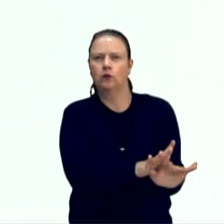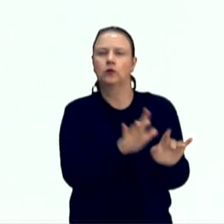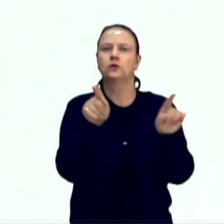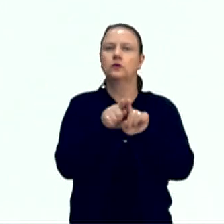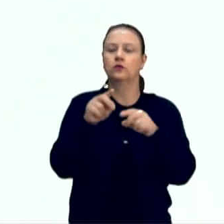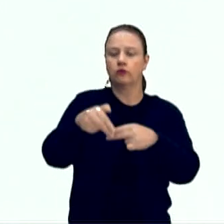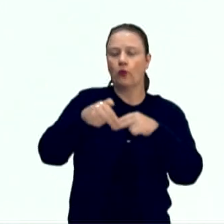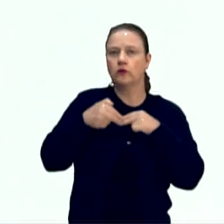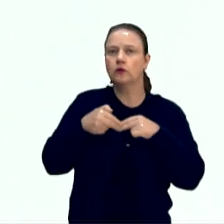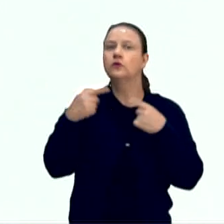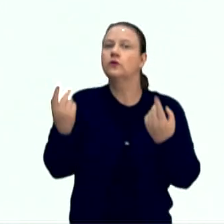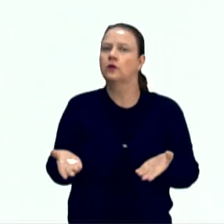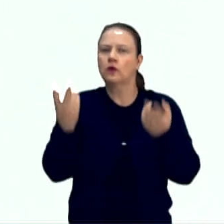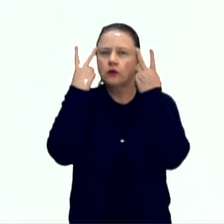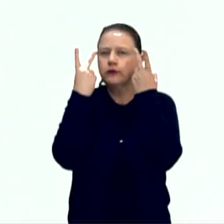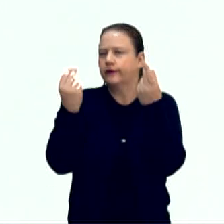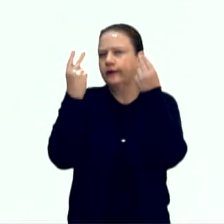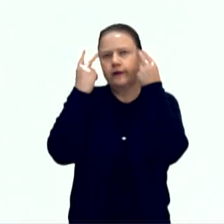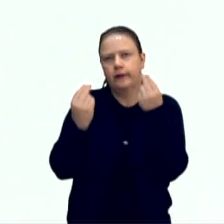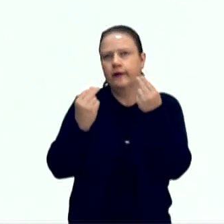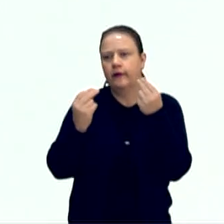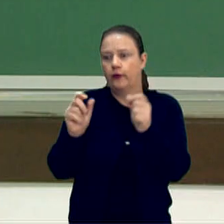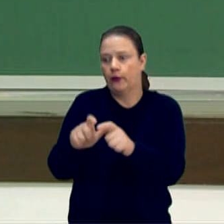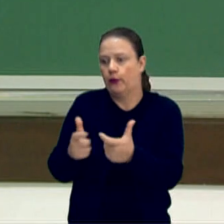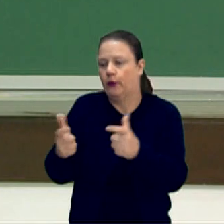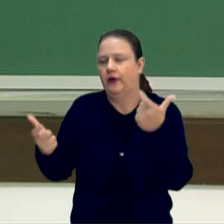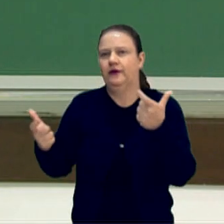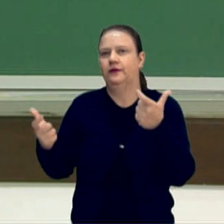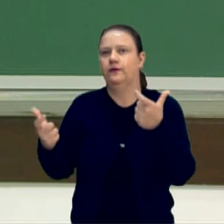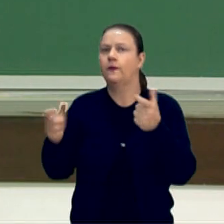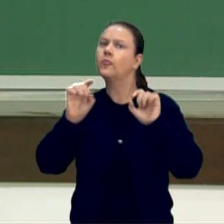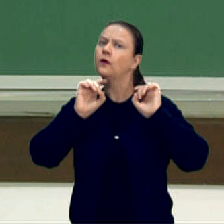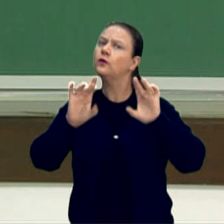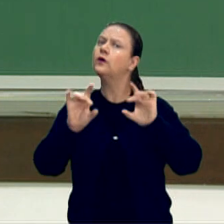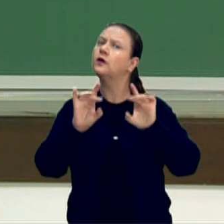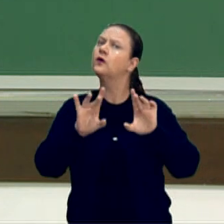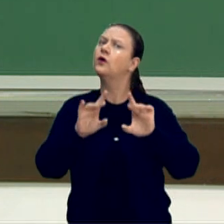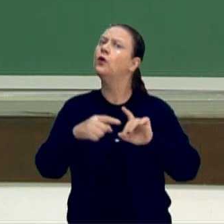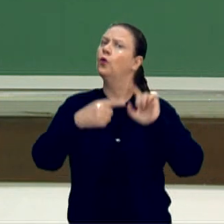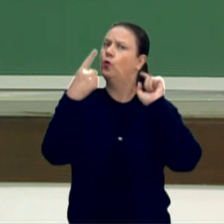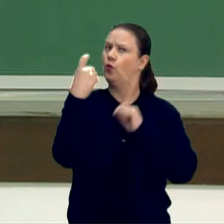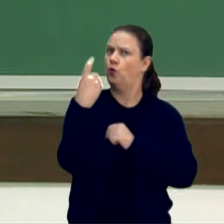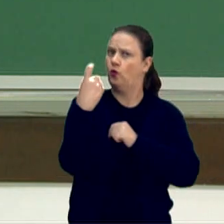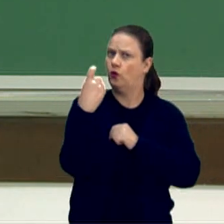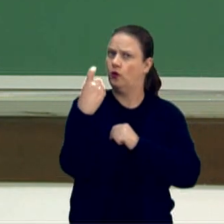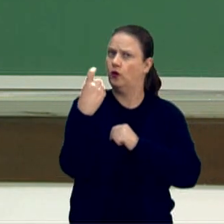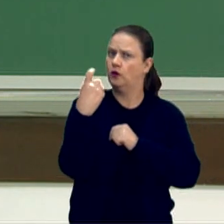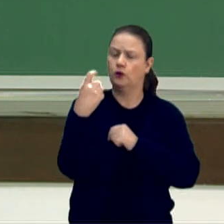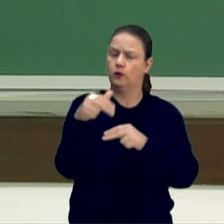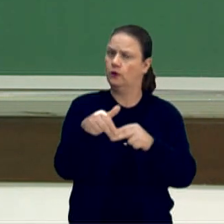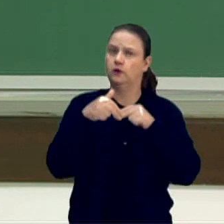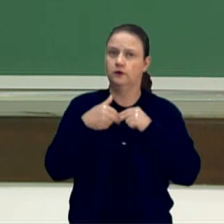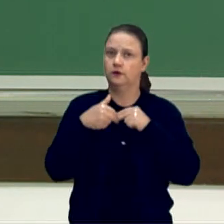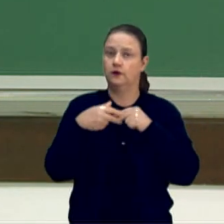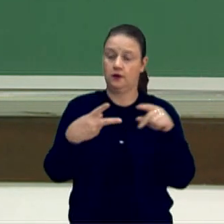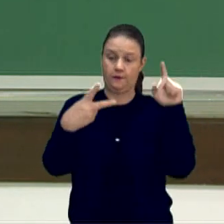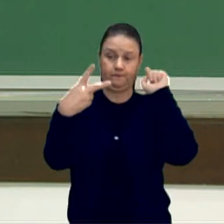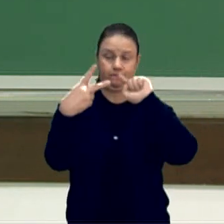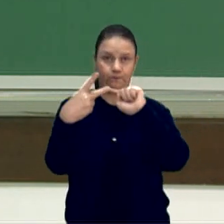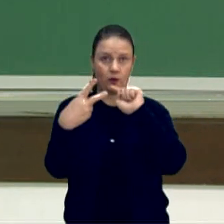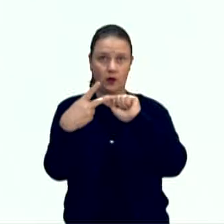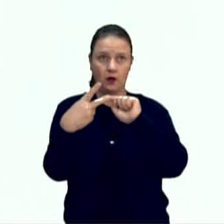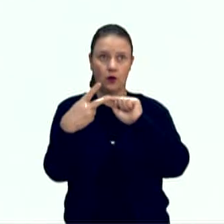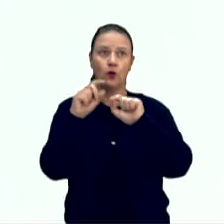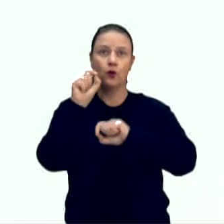é normal que a densidade demográfica esteja ali. Mas não é apenas esse fator. Se você for ver, tem um fator relevo.